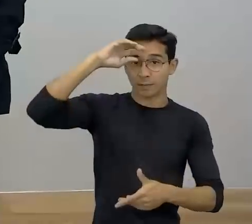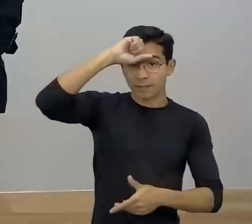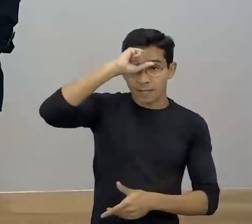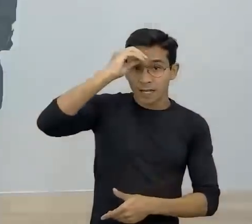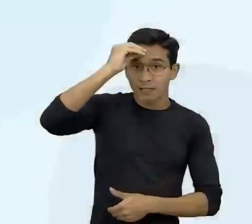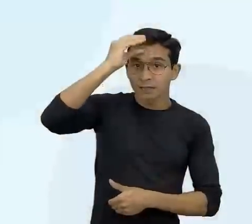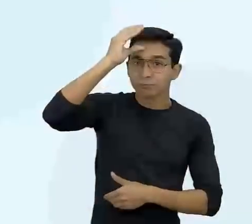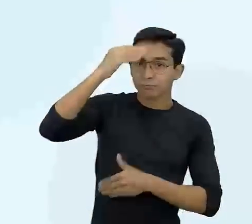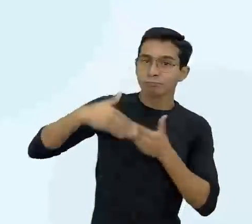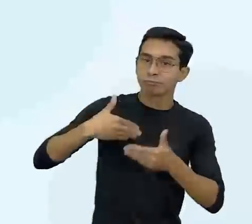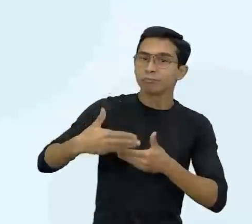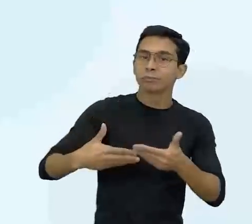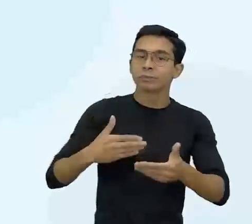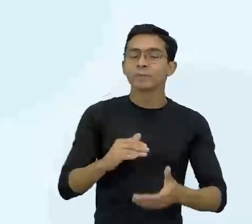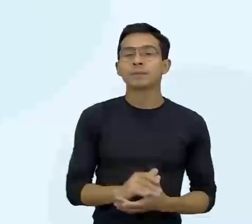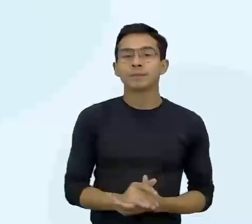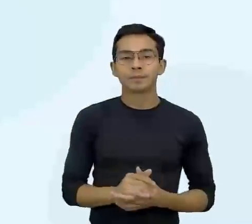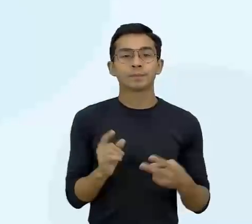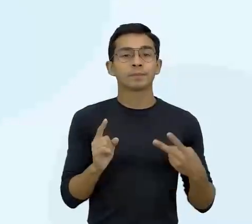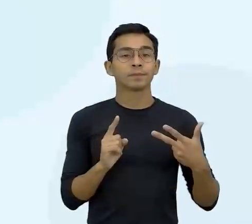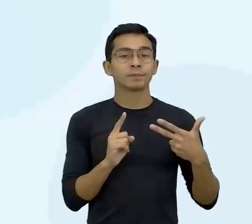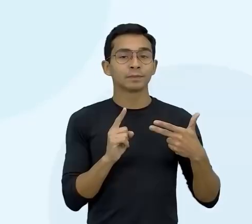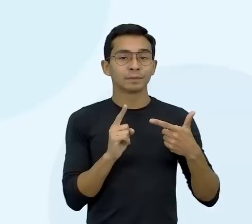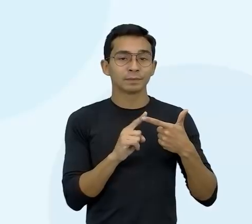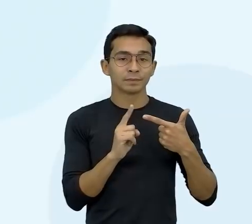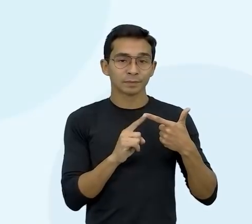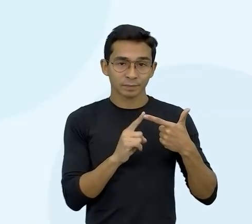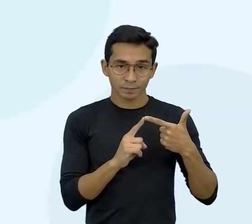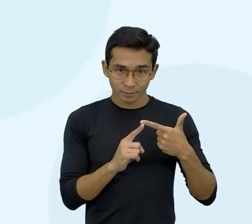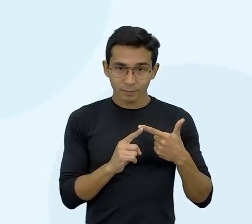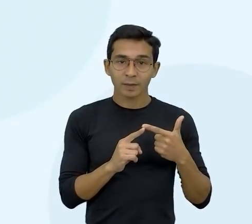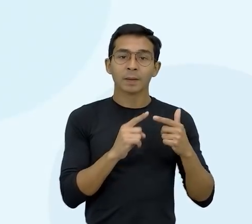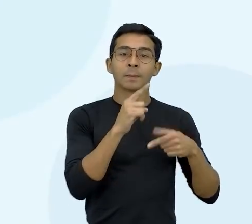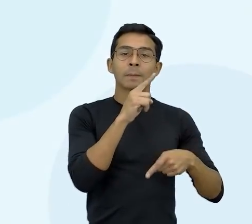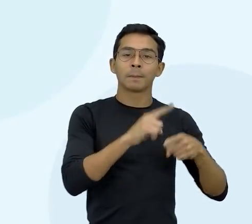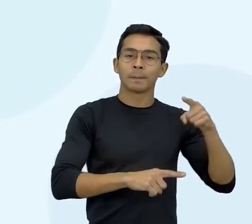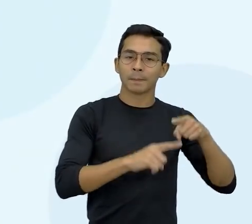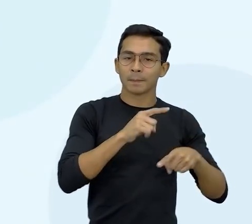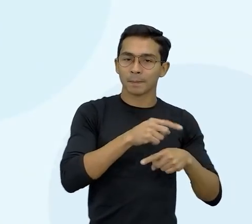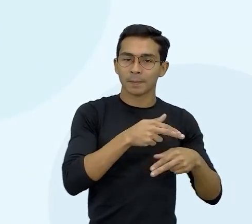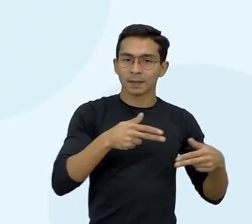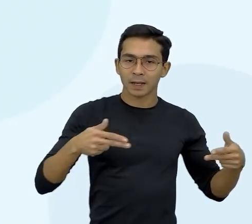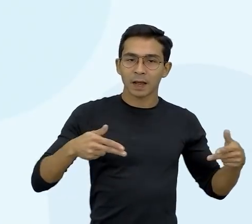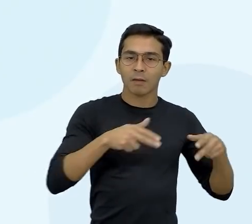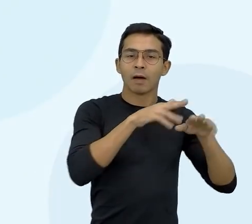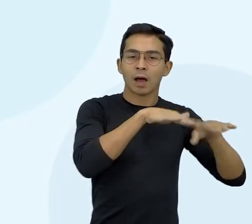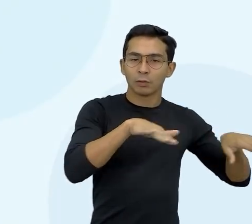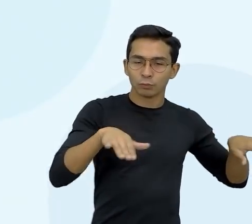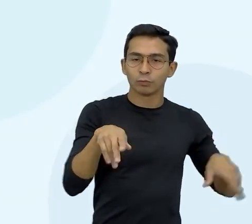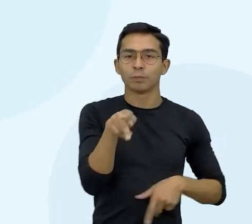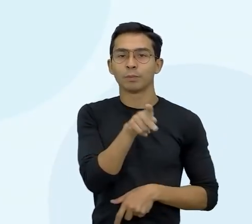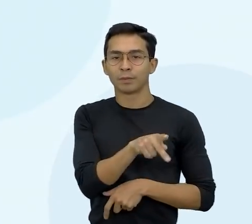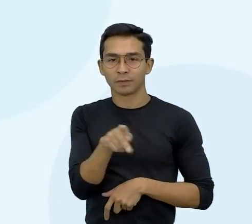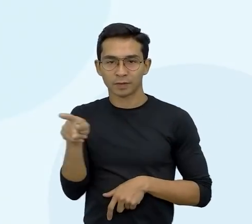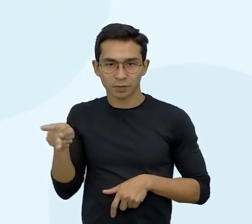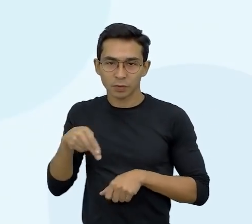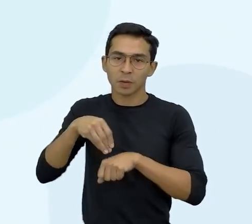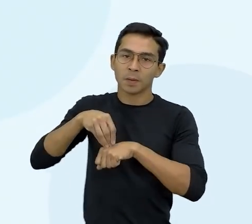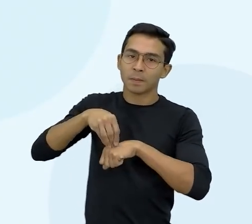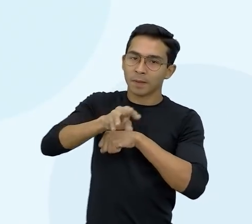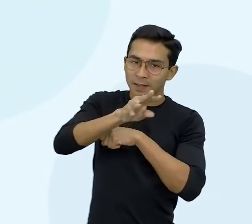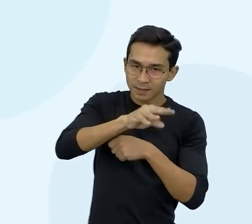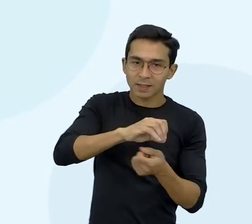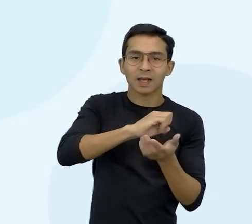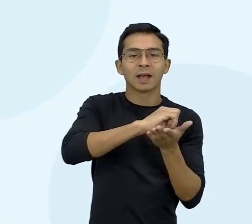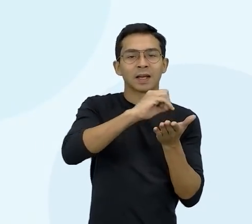objetivo, explorar os encaminhamentos do nosso material, do aluno e do professor do projeto de convivência, para subsidiar as atividades a